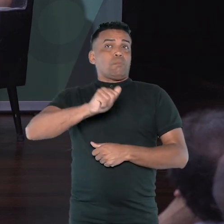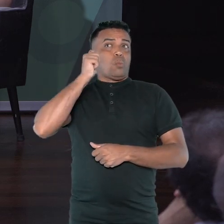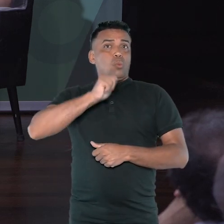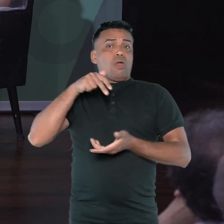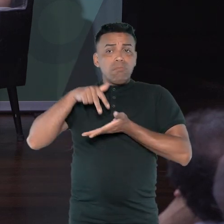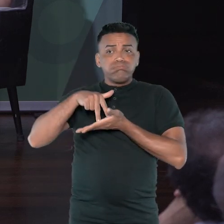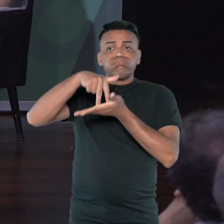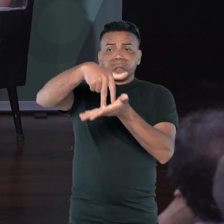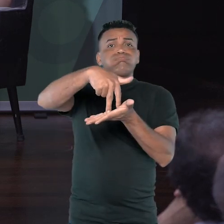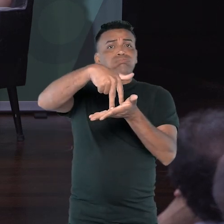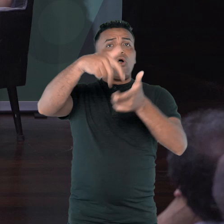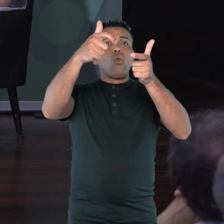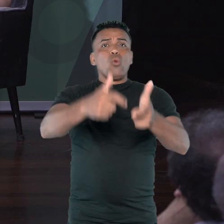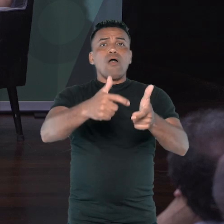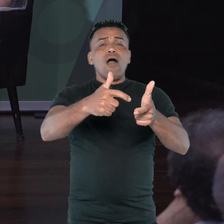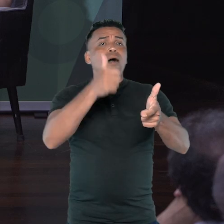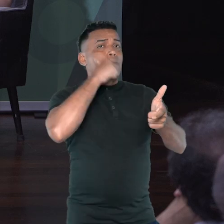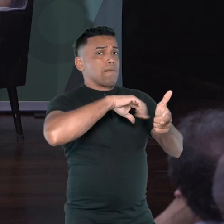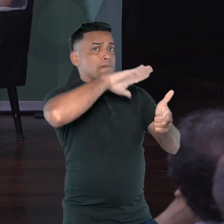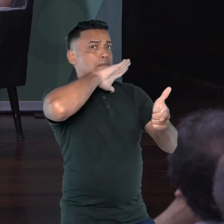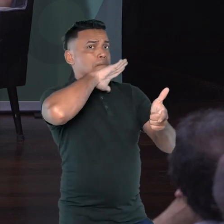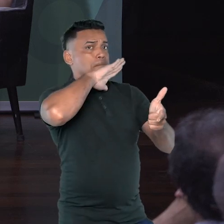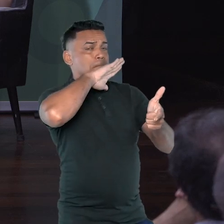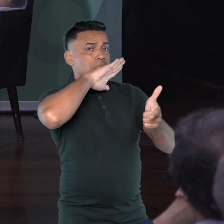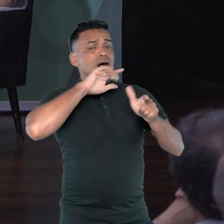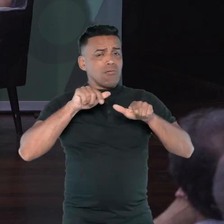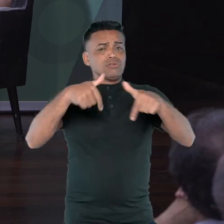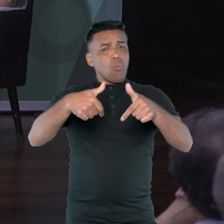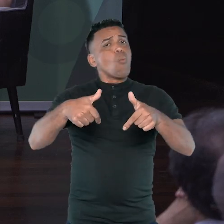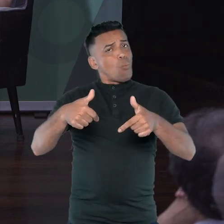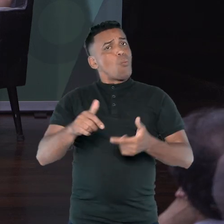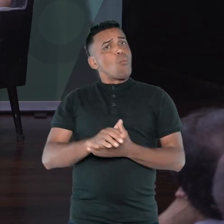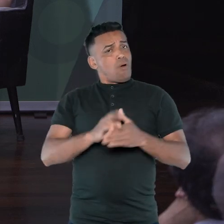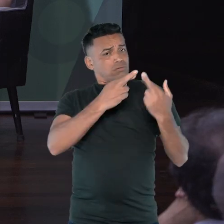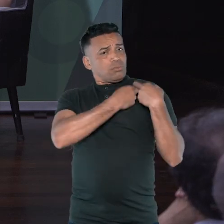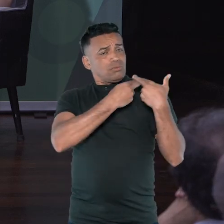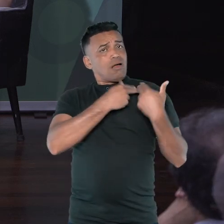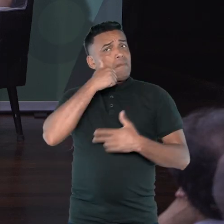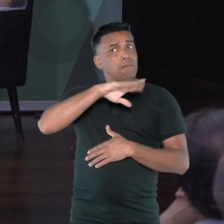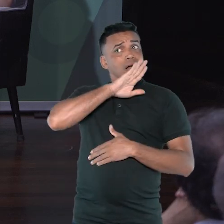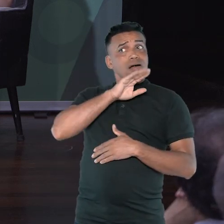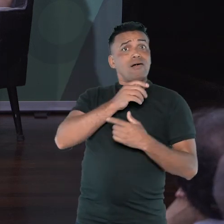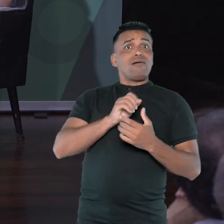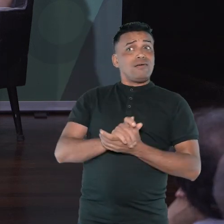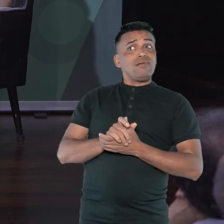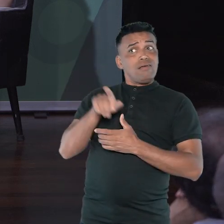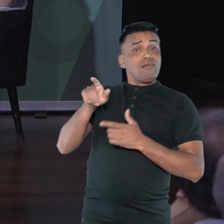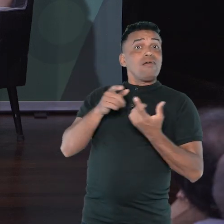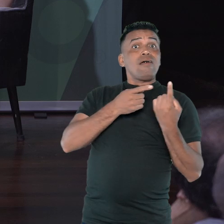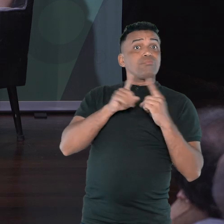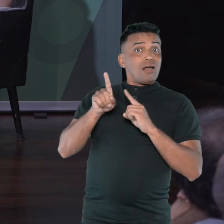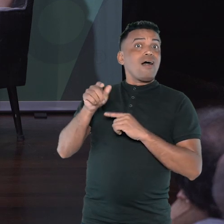ocupasse o lugar de mãe e agisse como mãe em relação ao seu marido. E essa